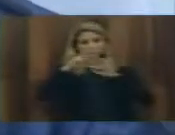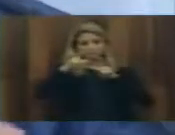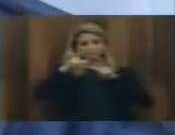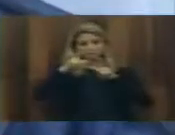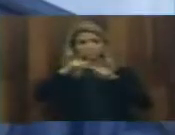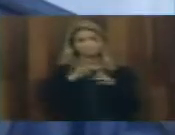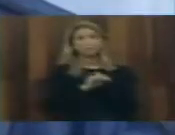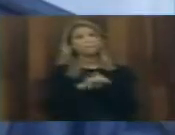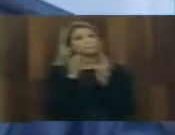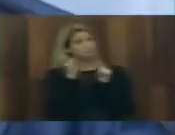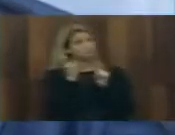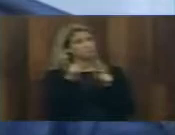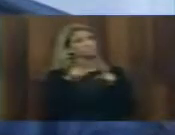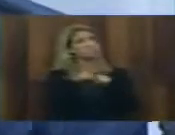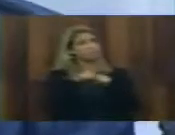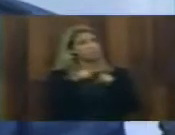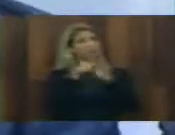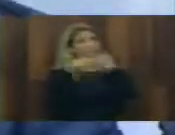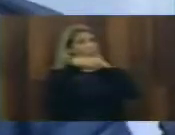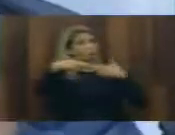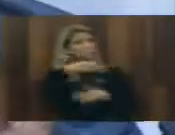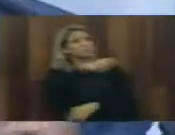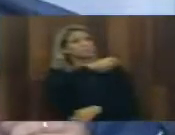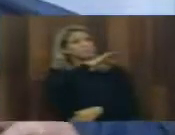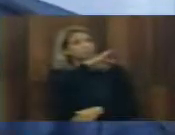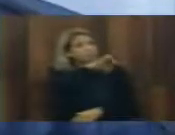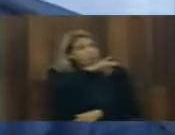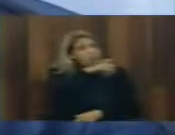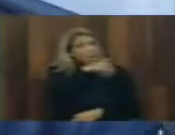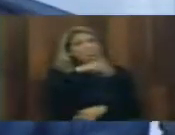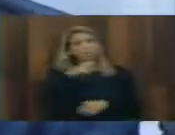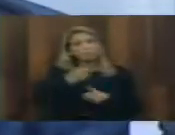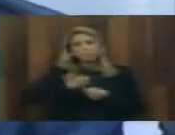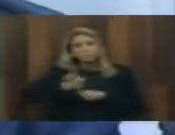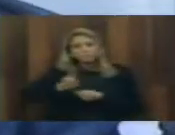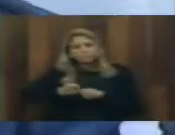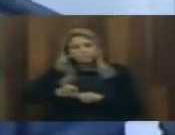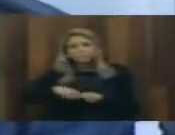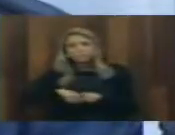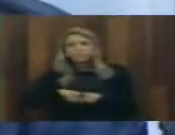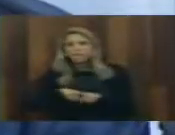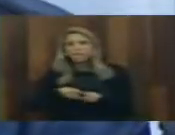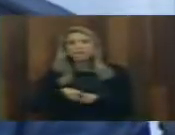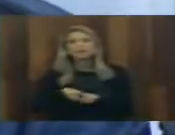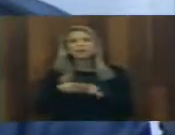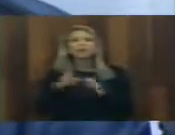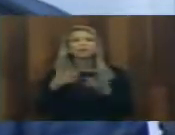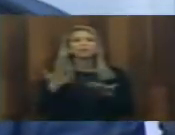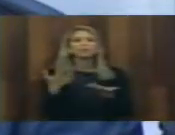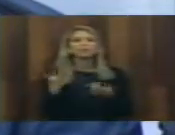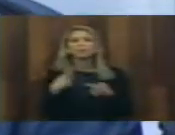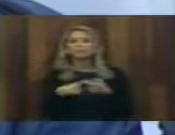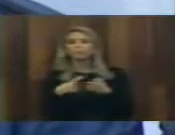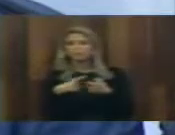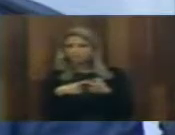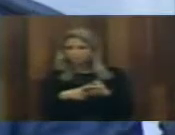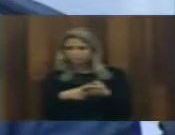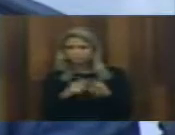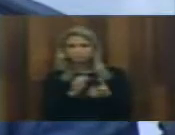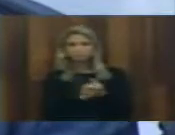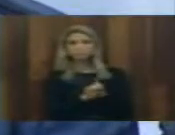alguma maldade, não é verdade? Alguma retaliação política, utilizar essa questão de um